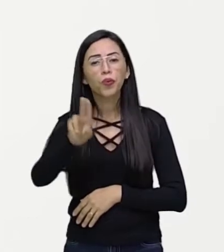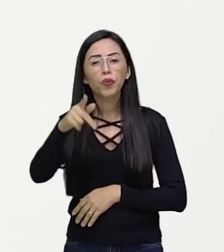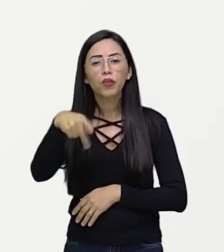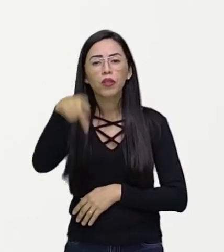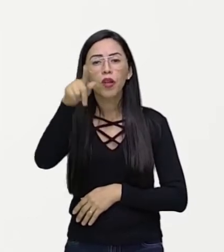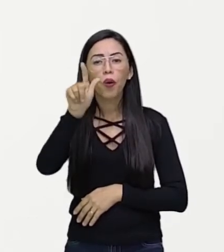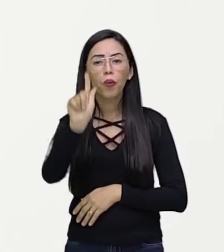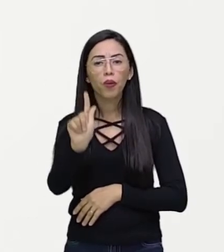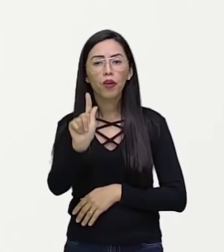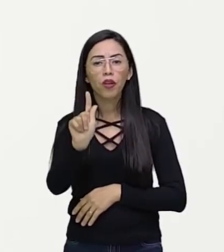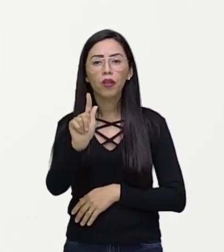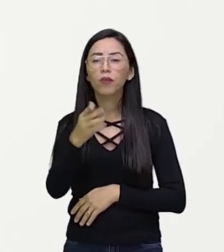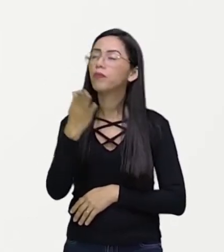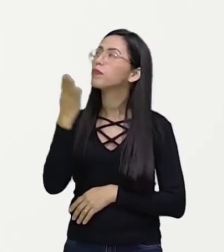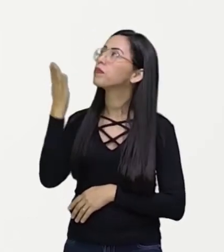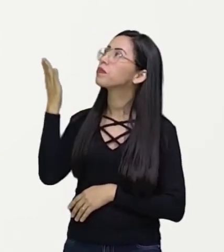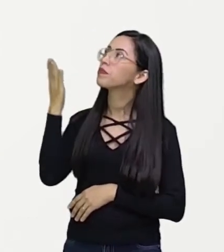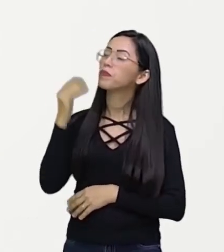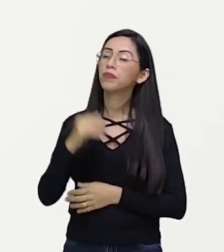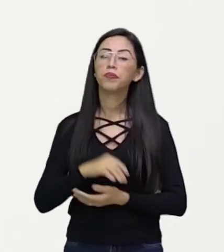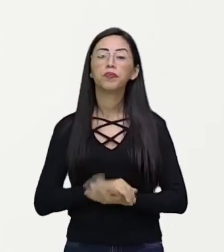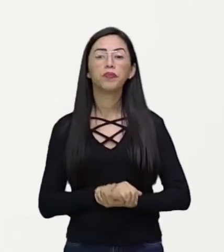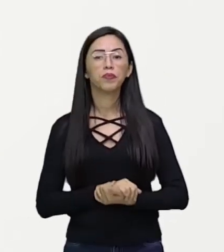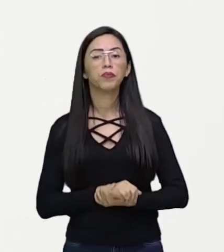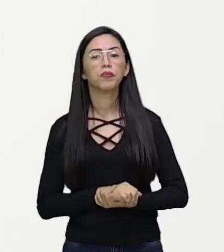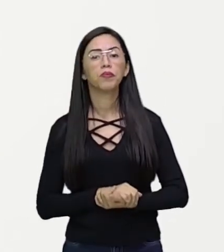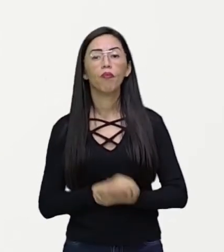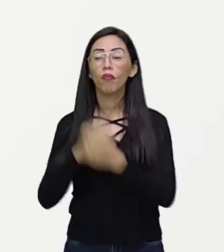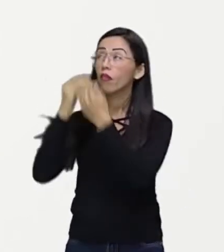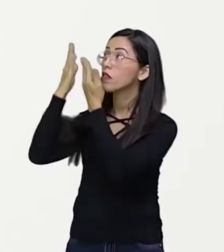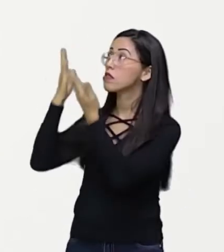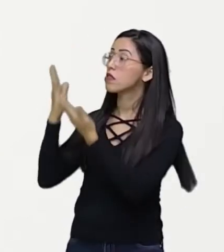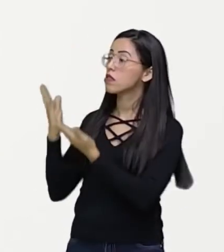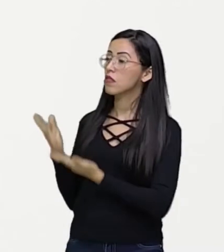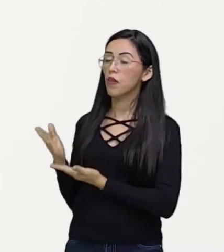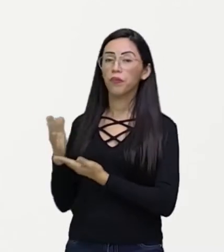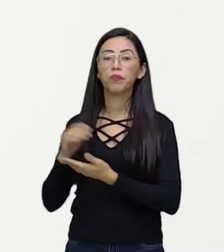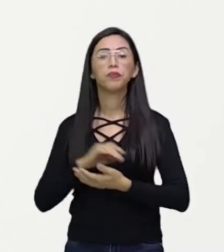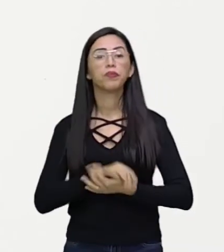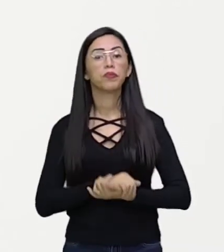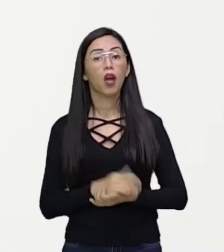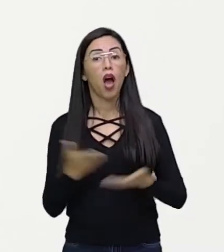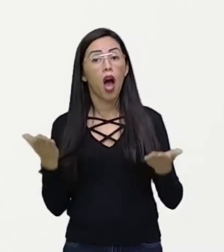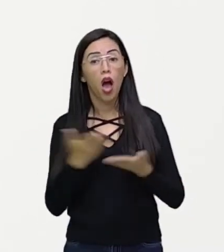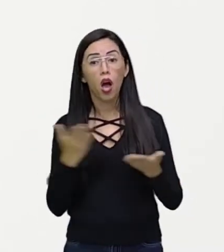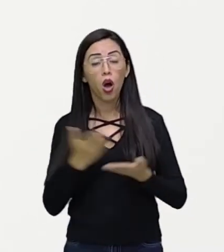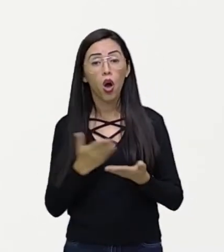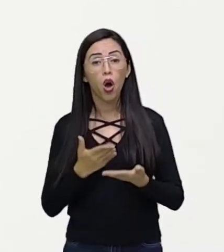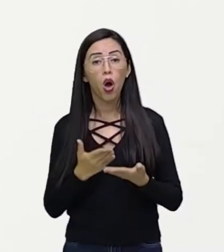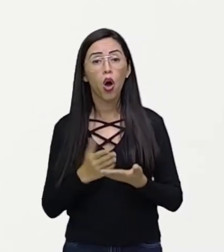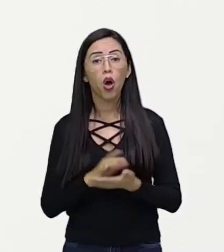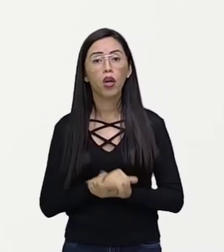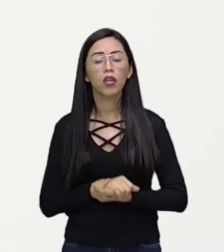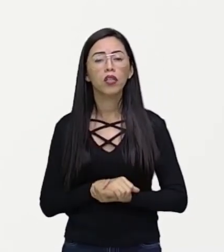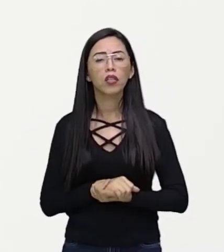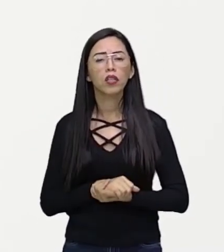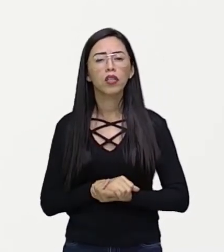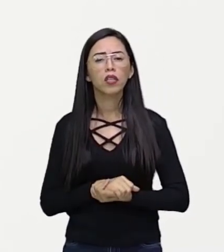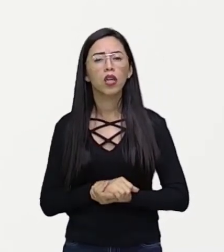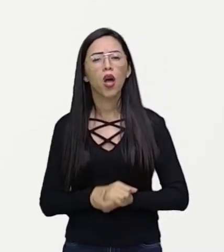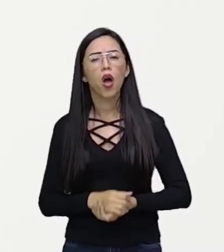quilo. Então, esses são os múltiplos. Os menores. Esses aqui são os